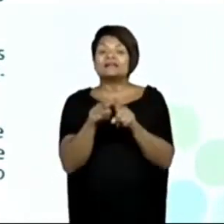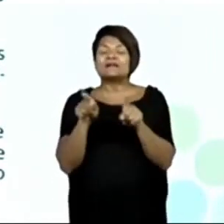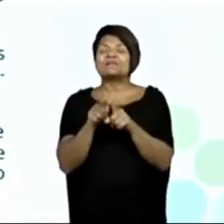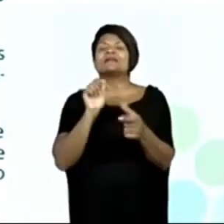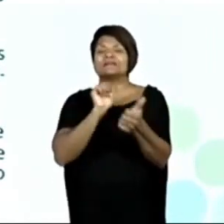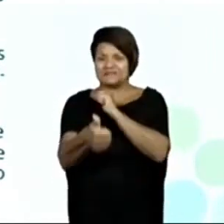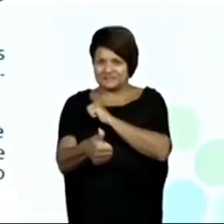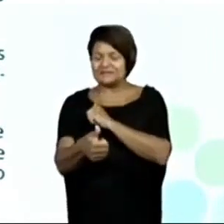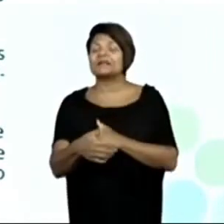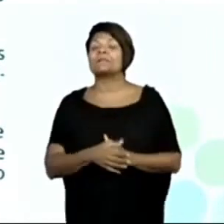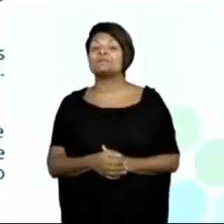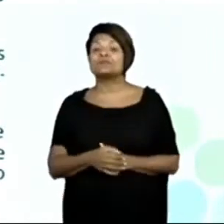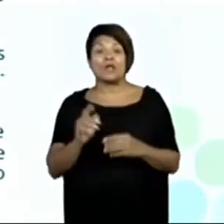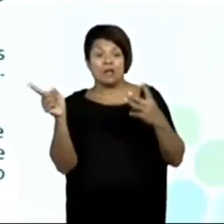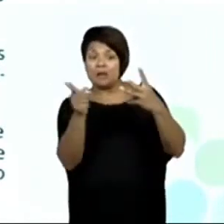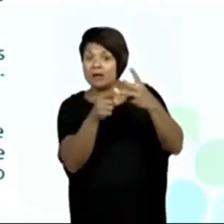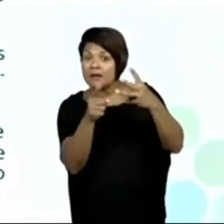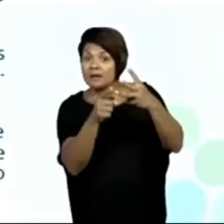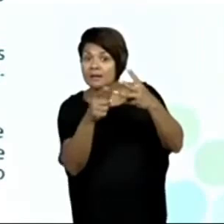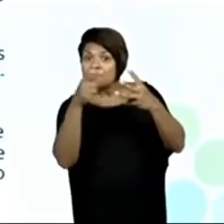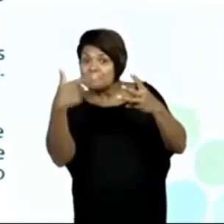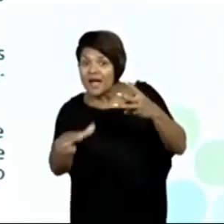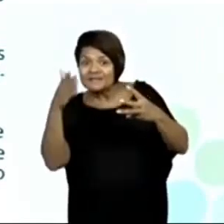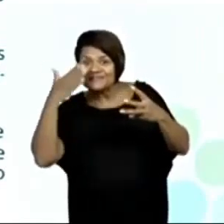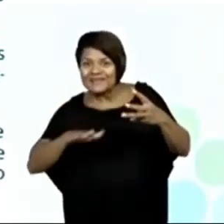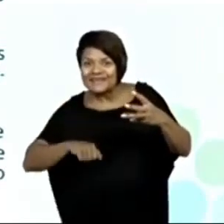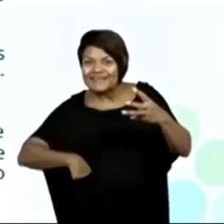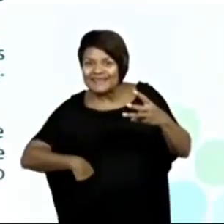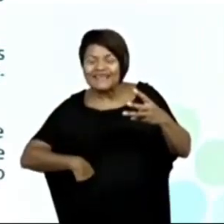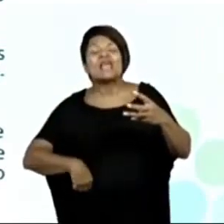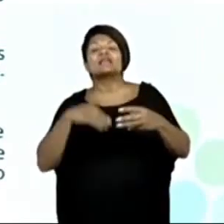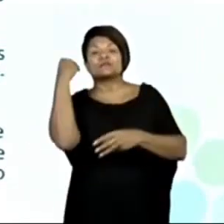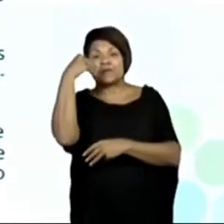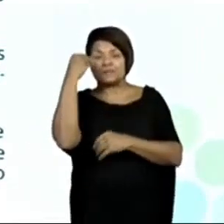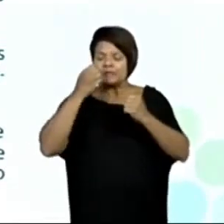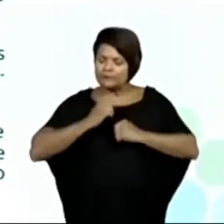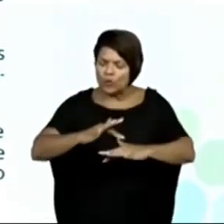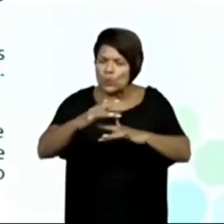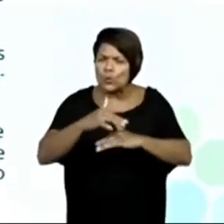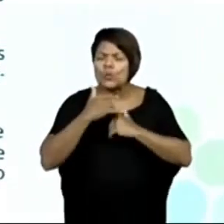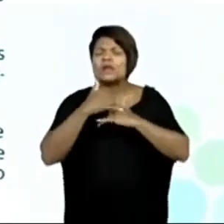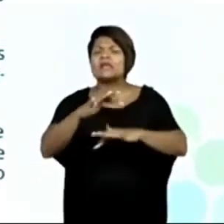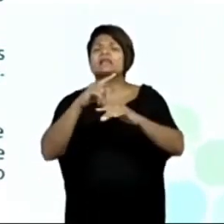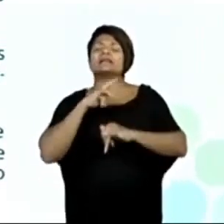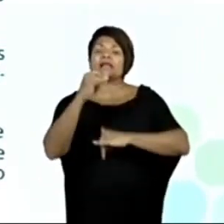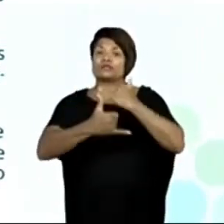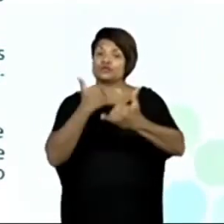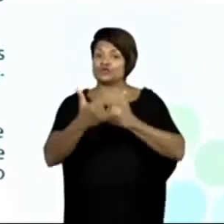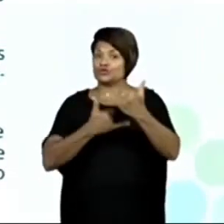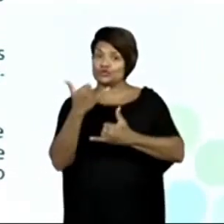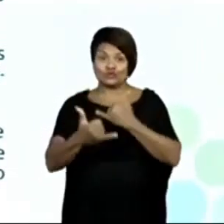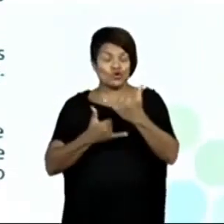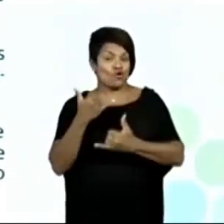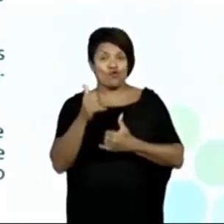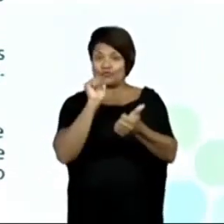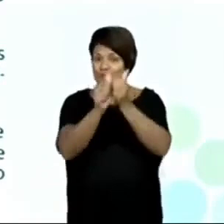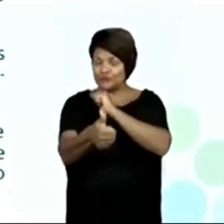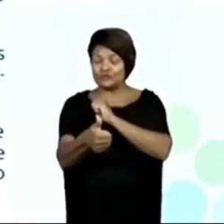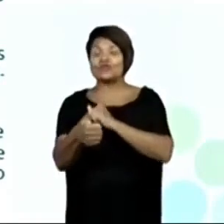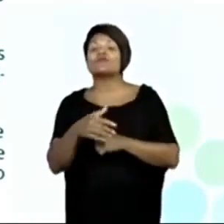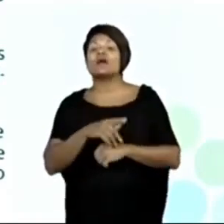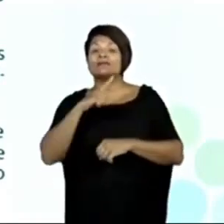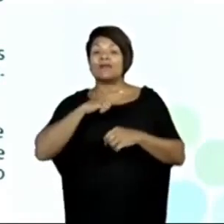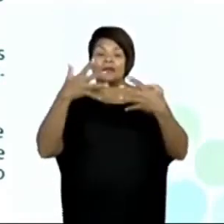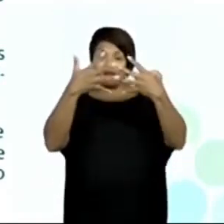pré-desportivos. Tem mais uma, Fran. Vamos lá. Experimentar e fruir jogos pré-desportivos de rede e